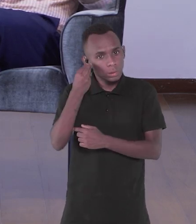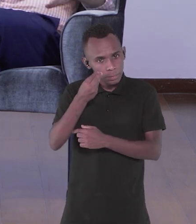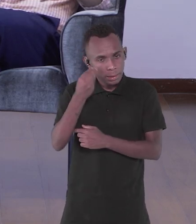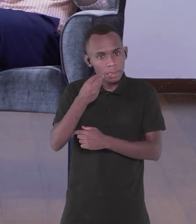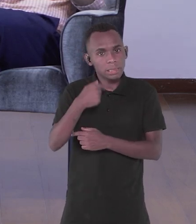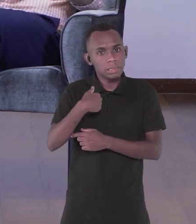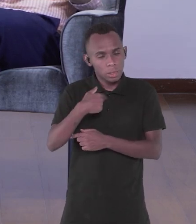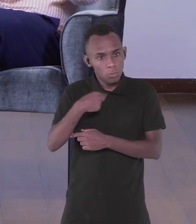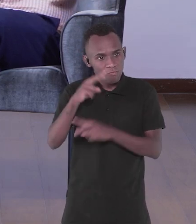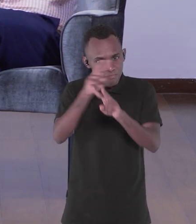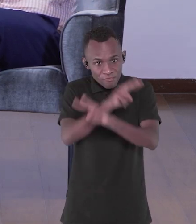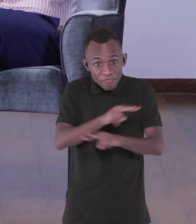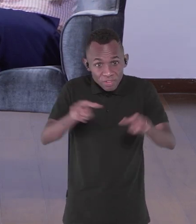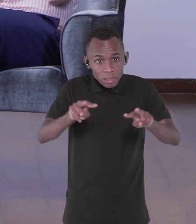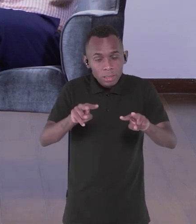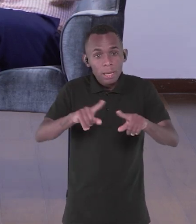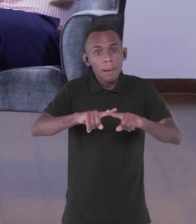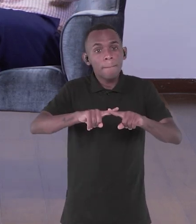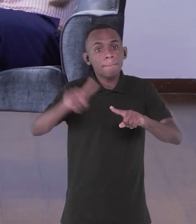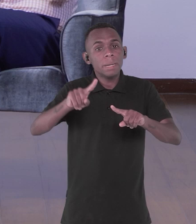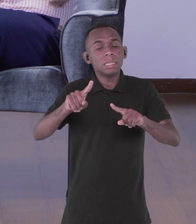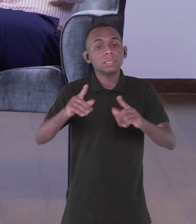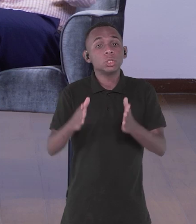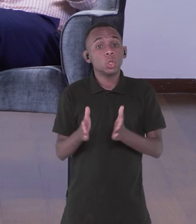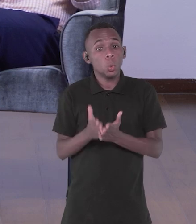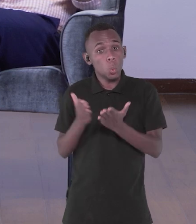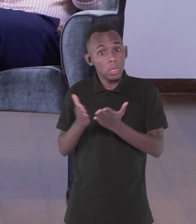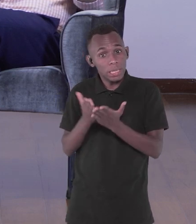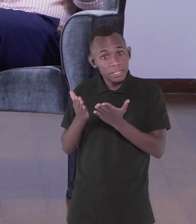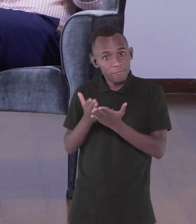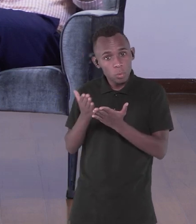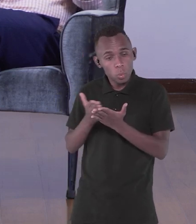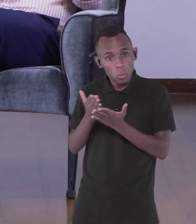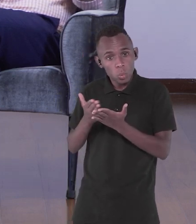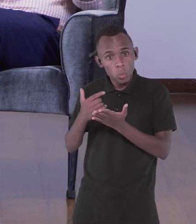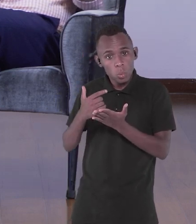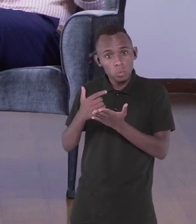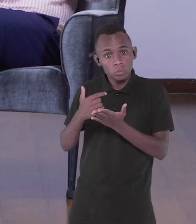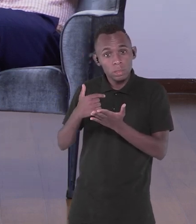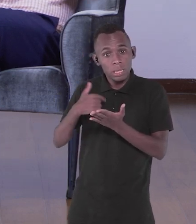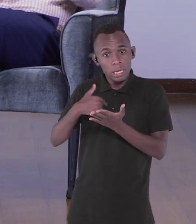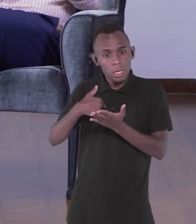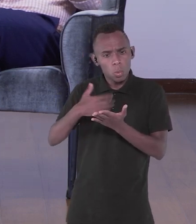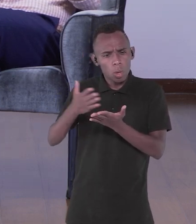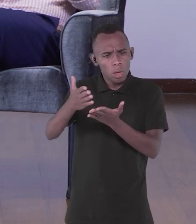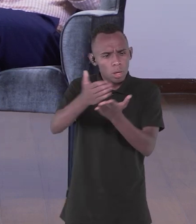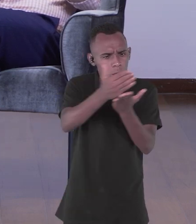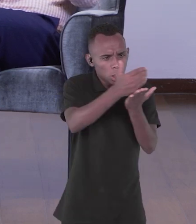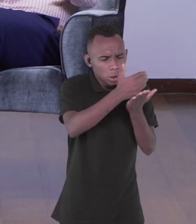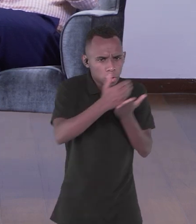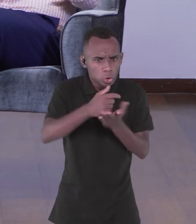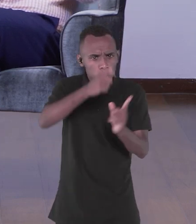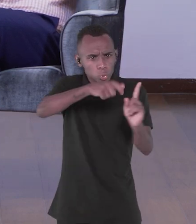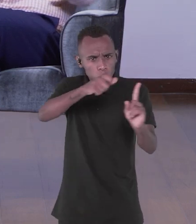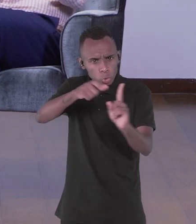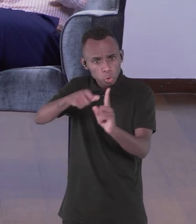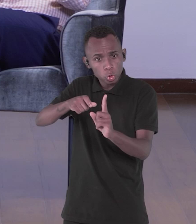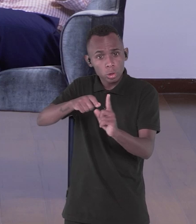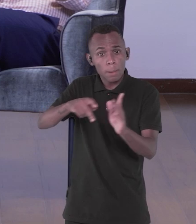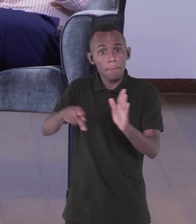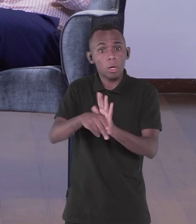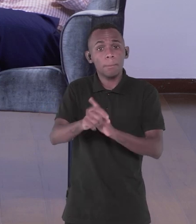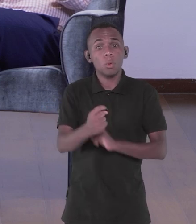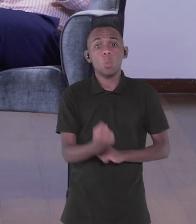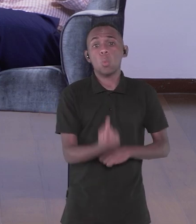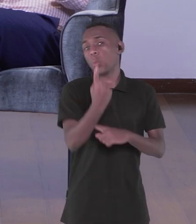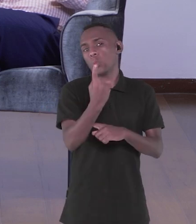vivi aquelas histórias, mas no livro, no Caminho de Abraão, eu reuni todos aqueles personagens num